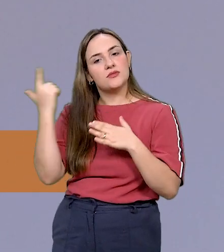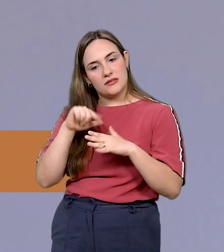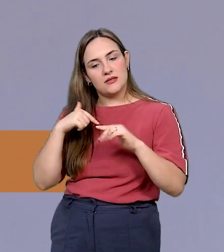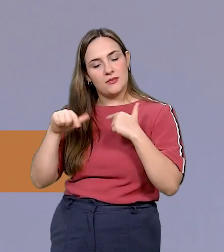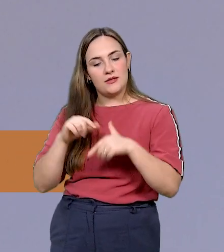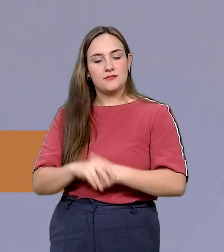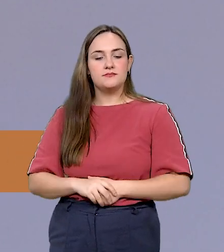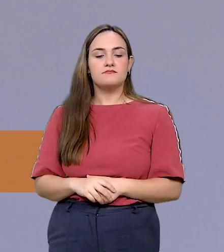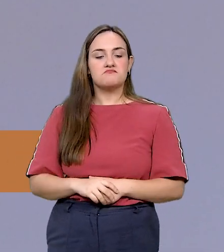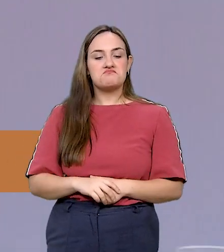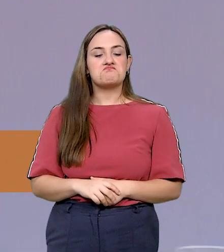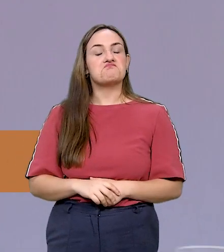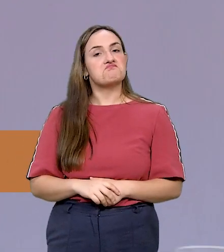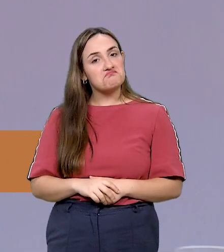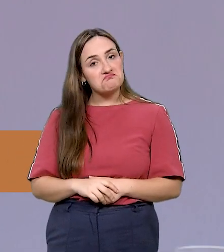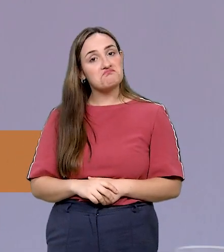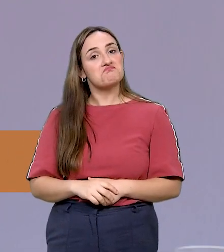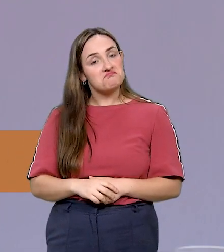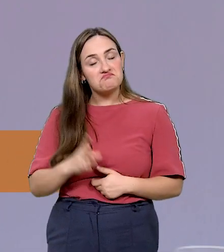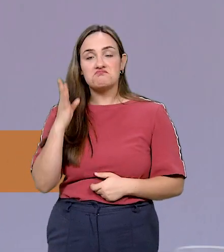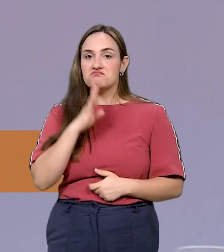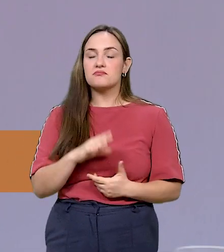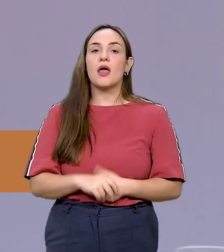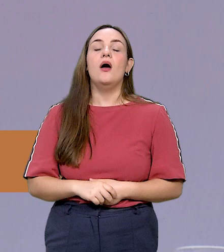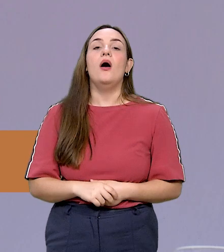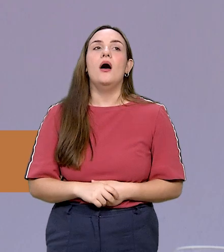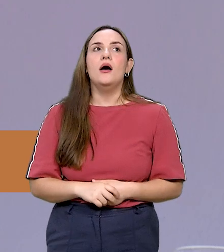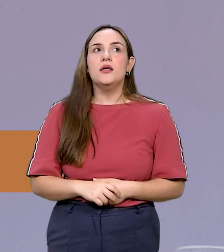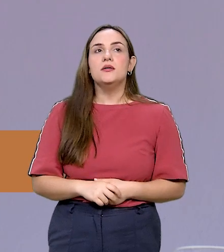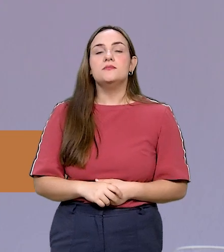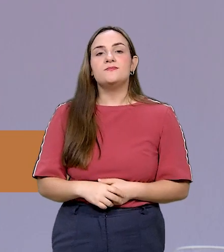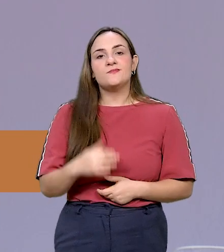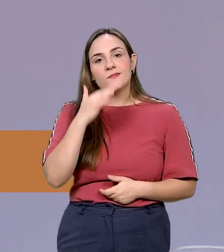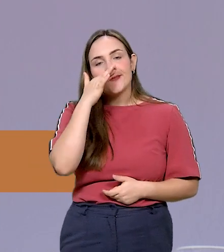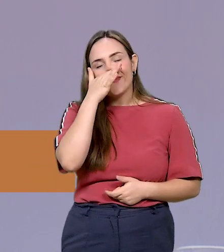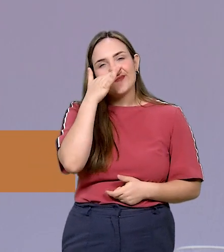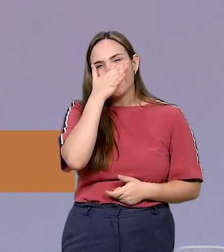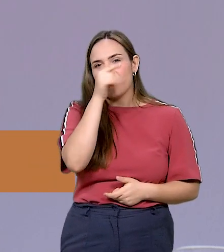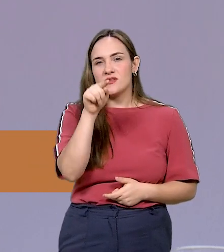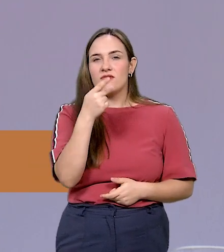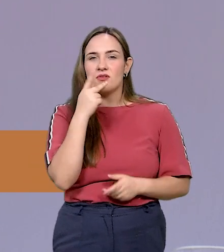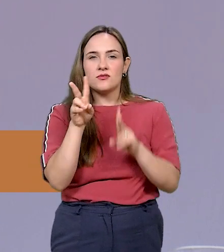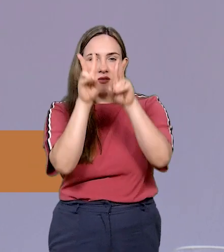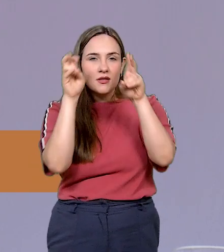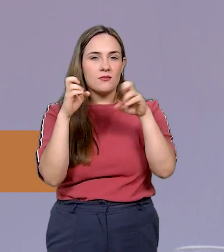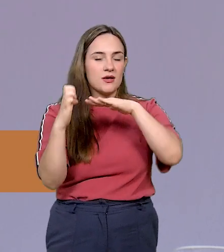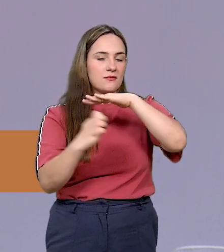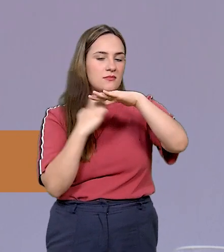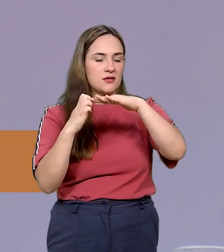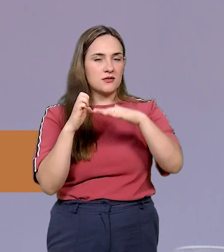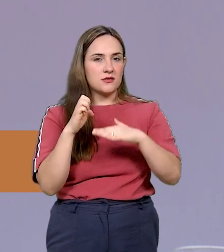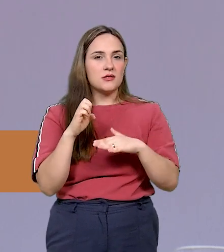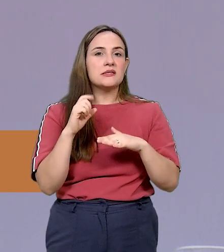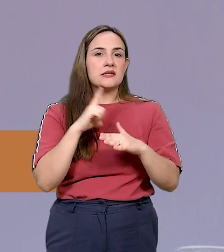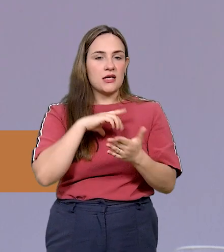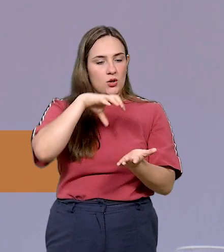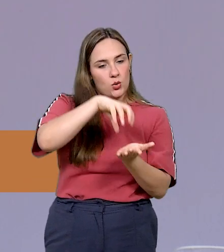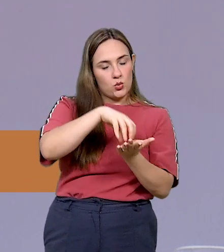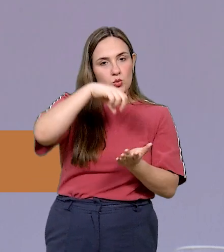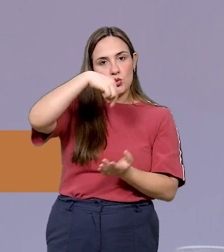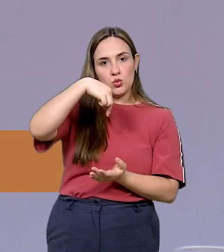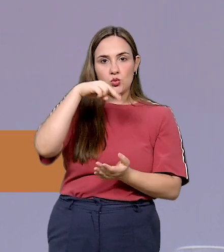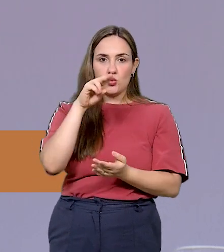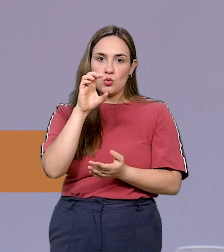abrangência de atuação. Nossa, muito bom. E o senhor falou assim, com relação às empresas, né? O NUCOM, o senhor,